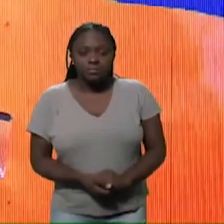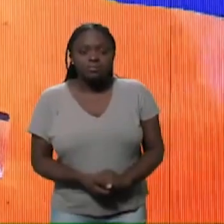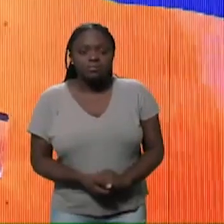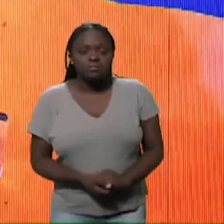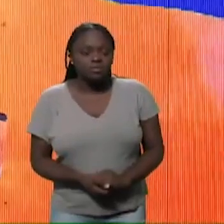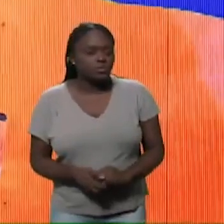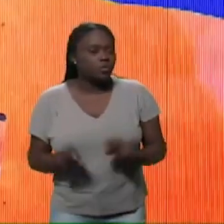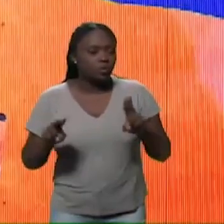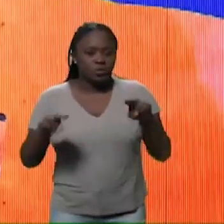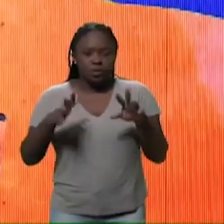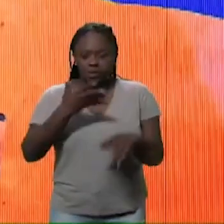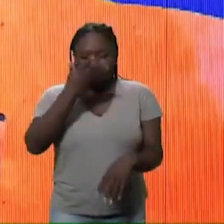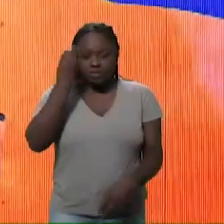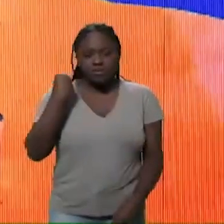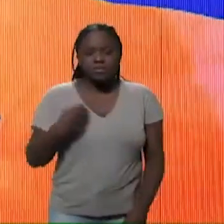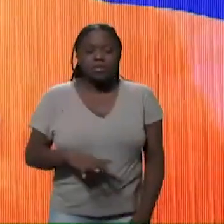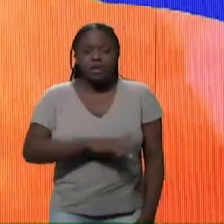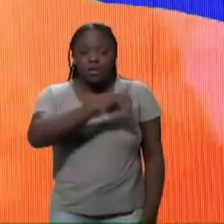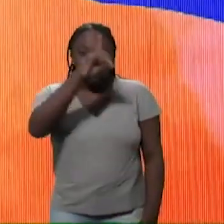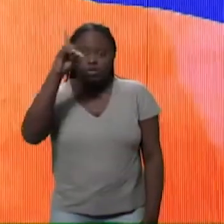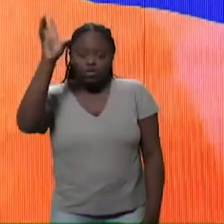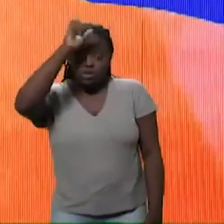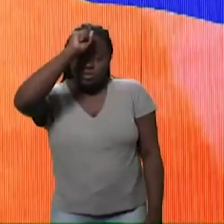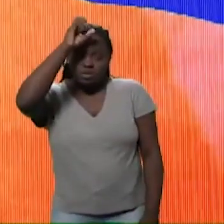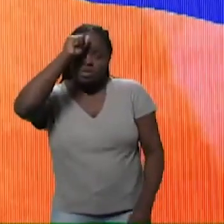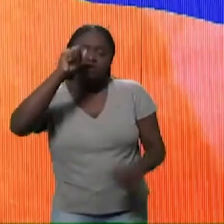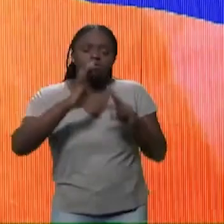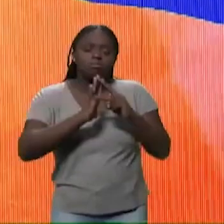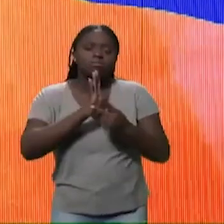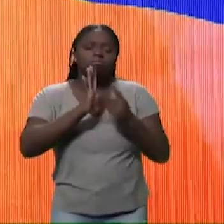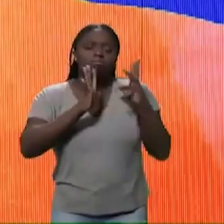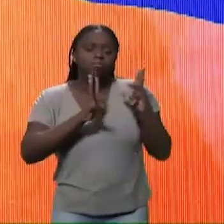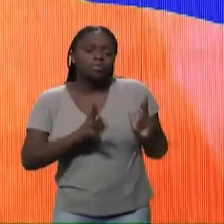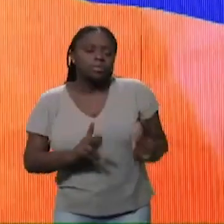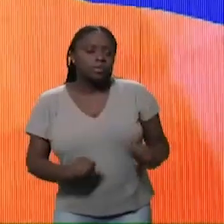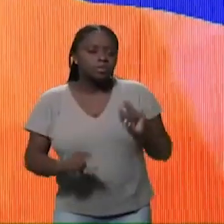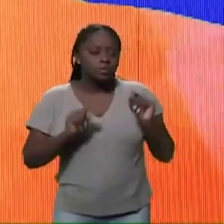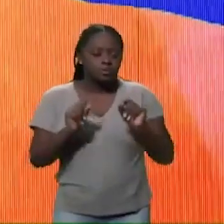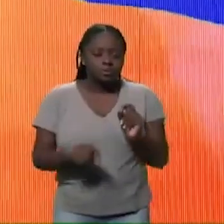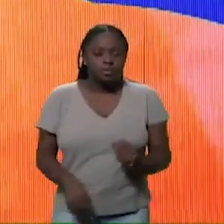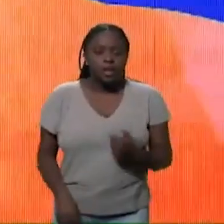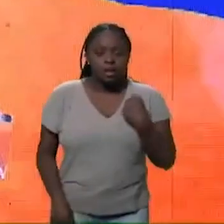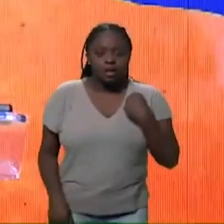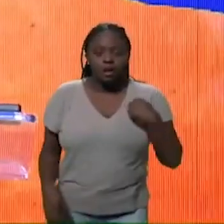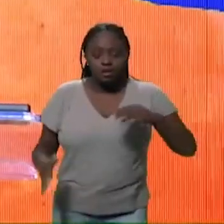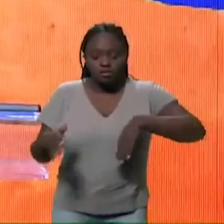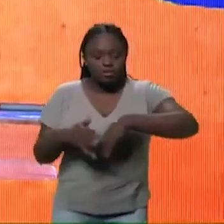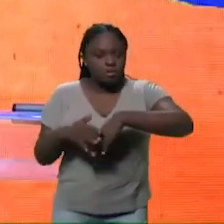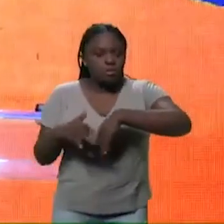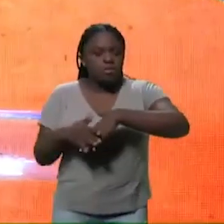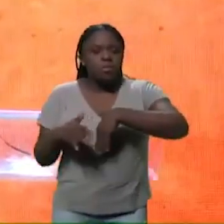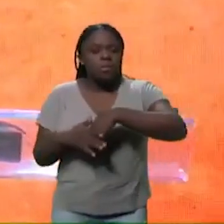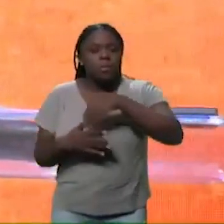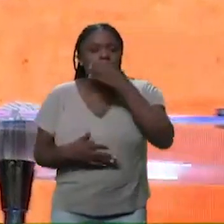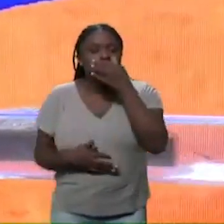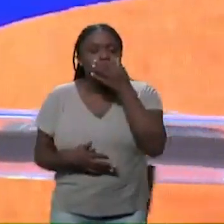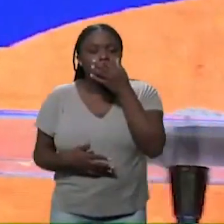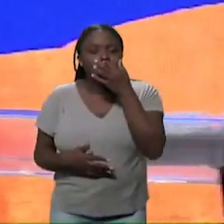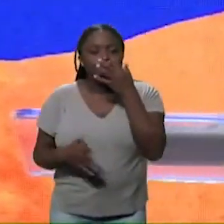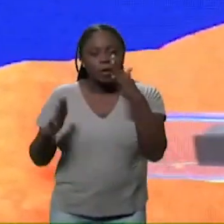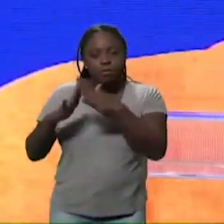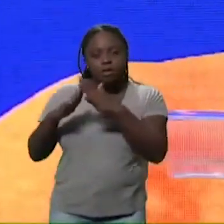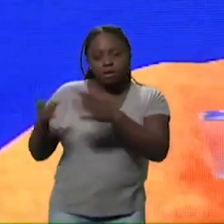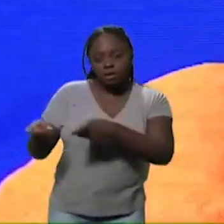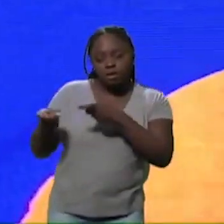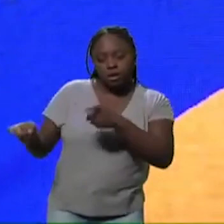Eu nunca vou me esquecer o dia que eu aprendi na prática o que é pureza. Eu estava jogando futebol, eu morei um tempo no interior de Minas,